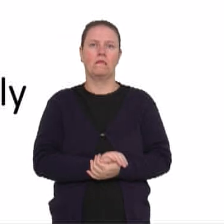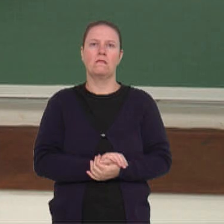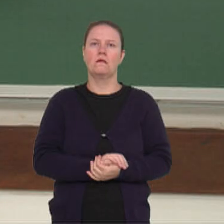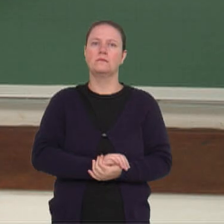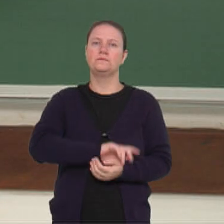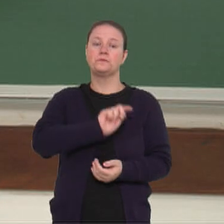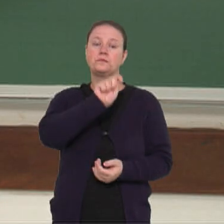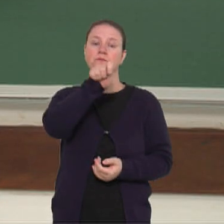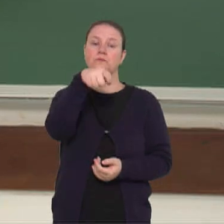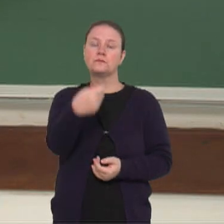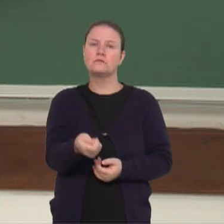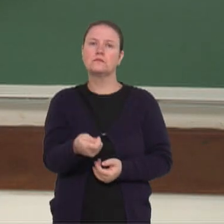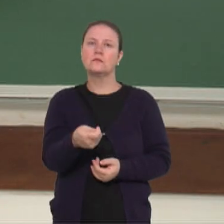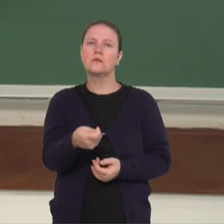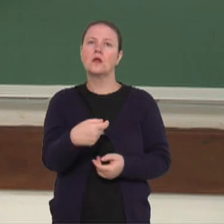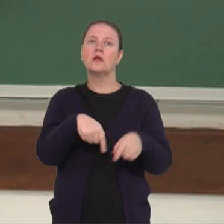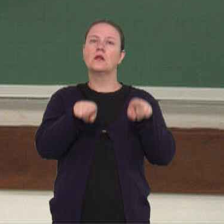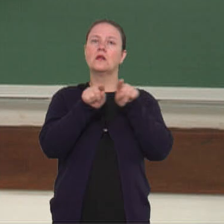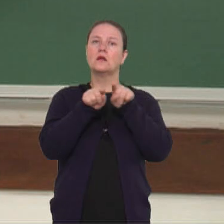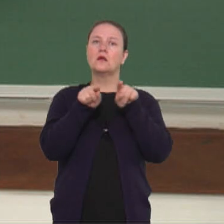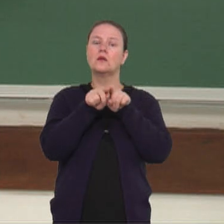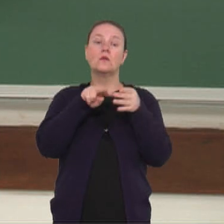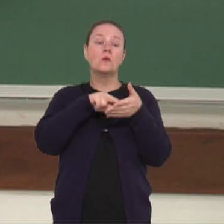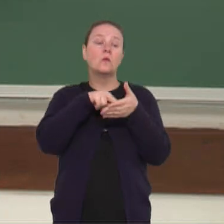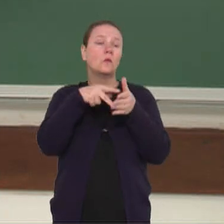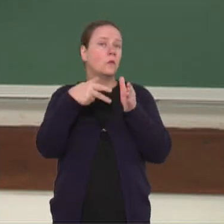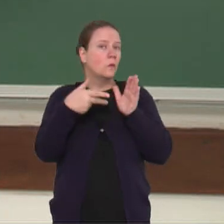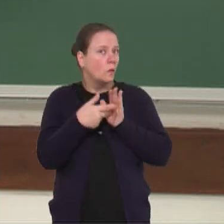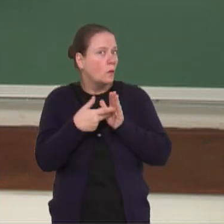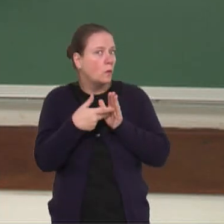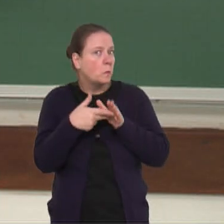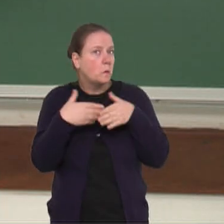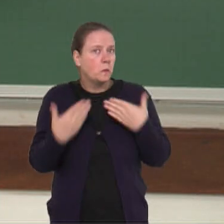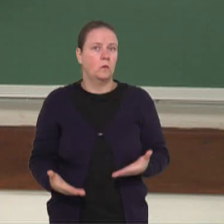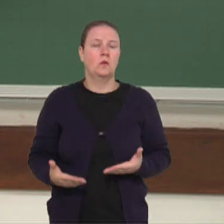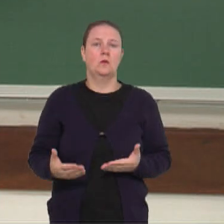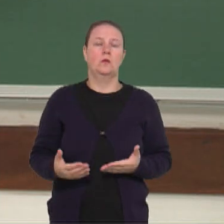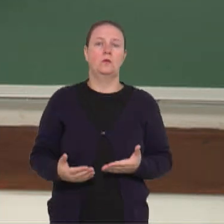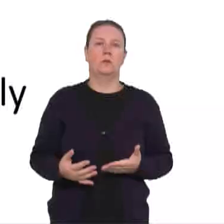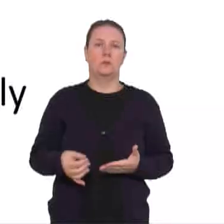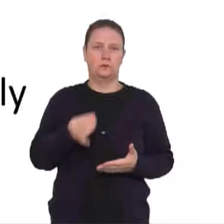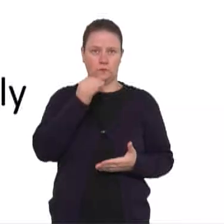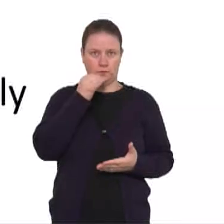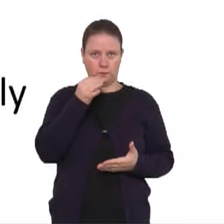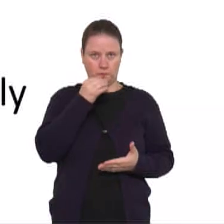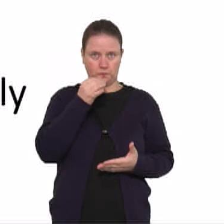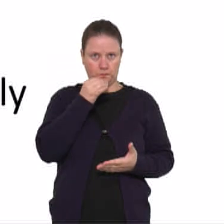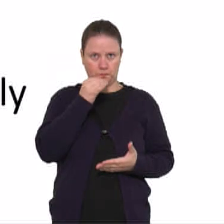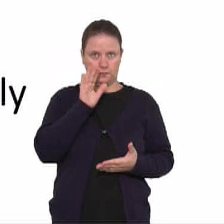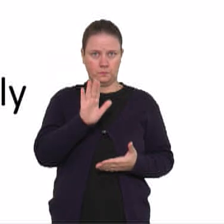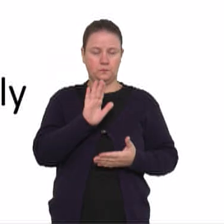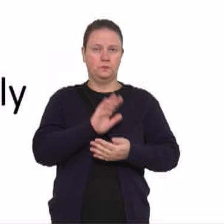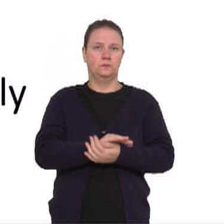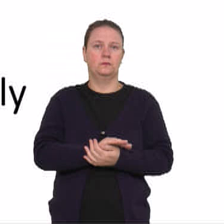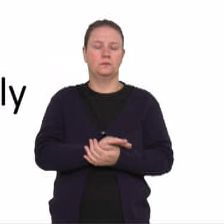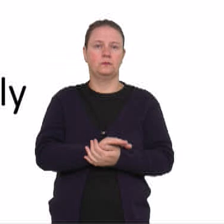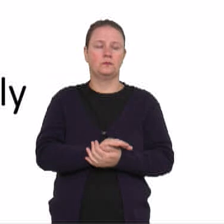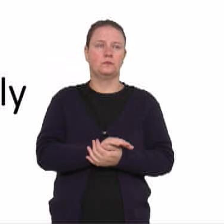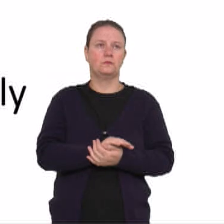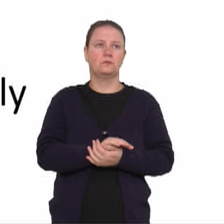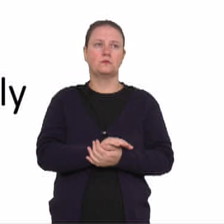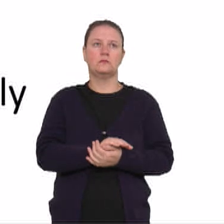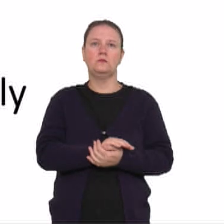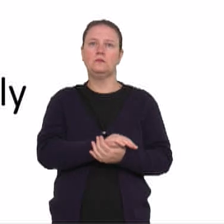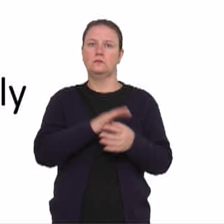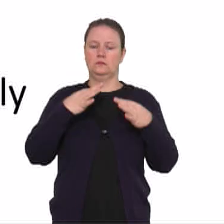colocar o significado. Deixa eu explicar melhor. A piece of clothing, no caso seria